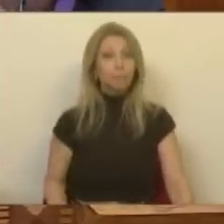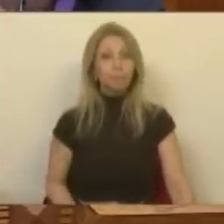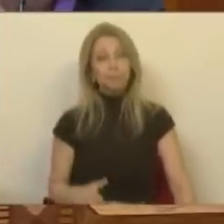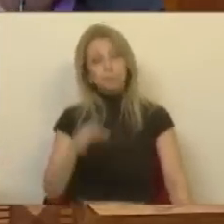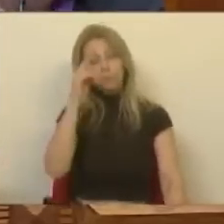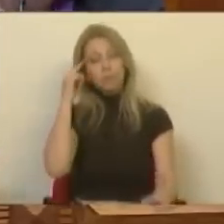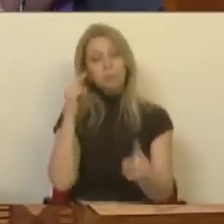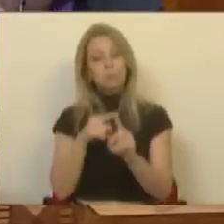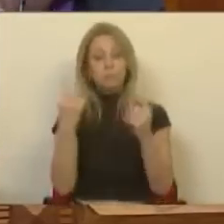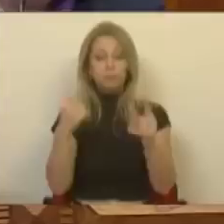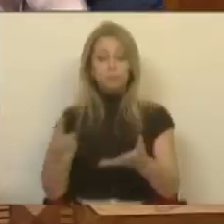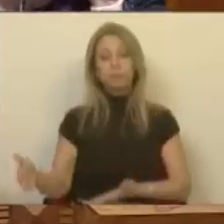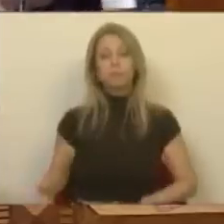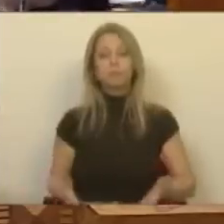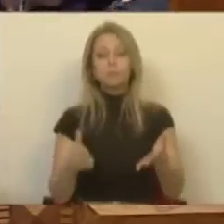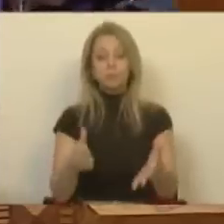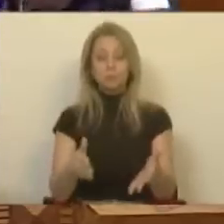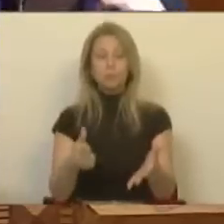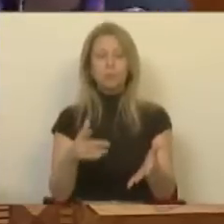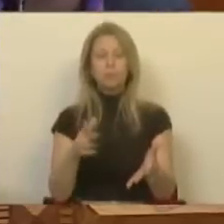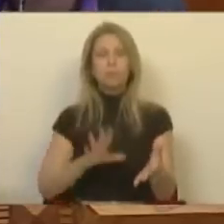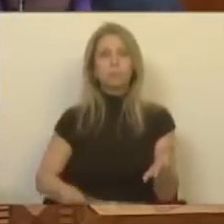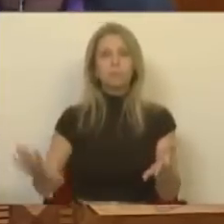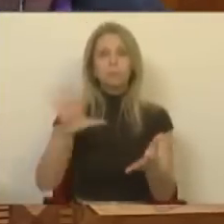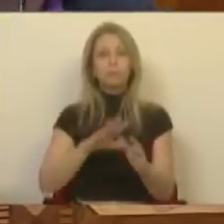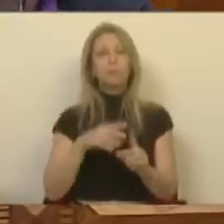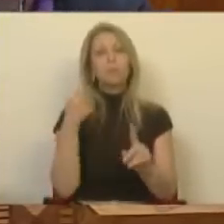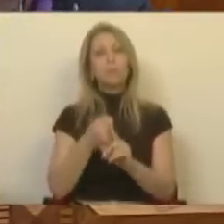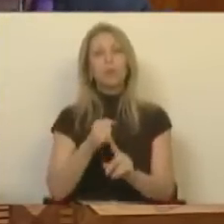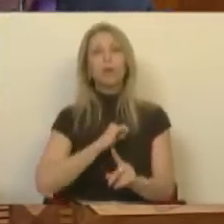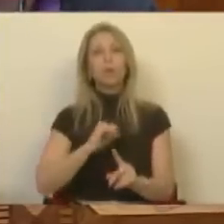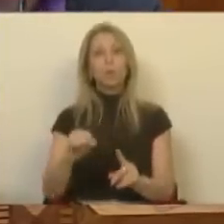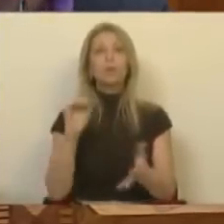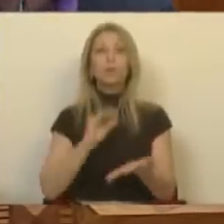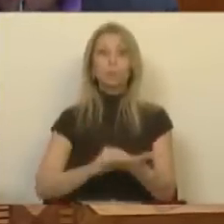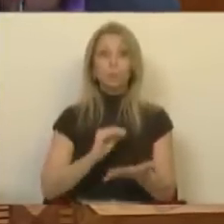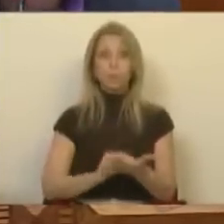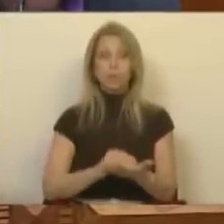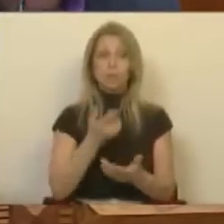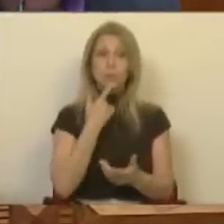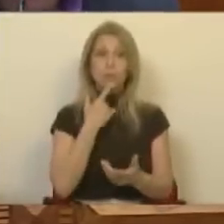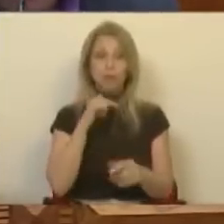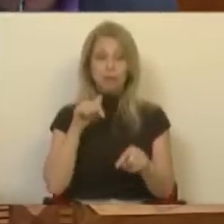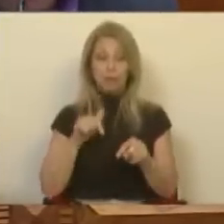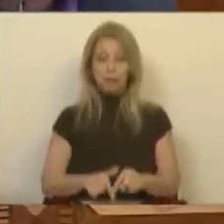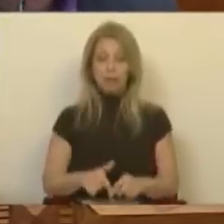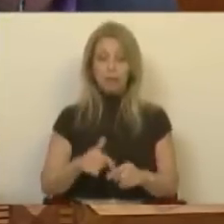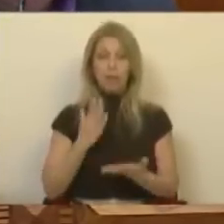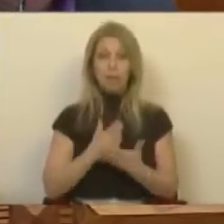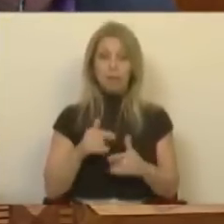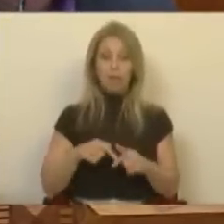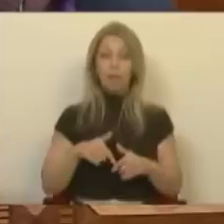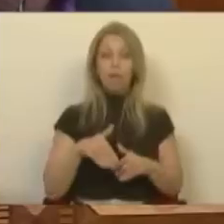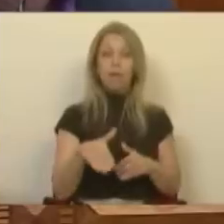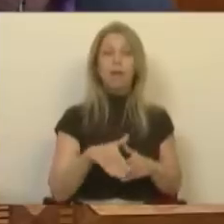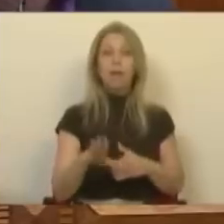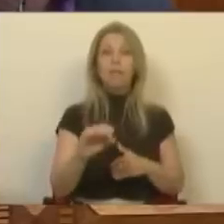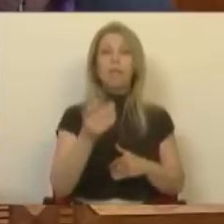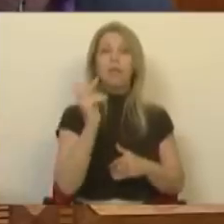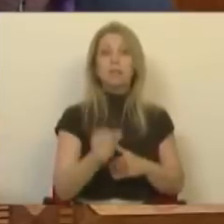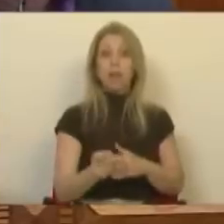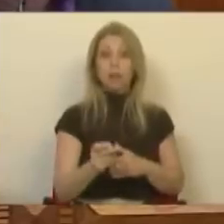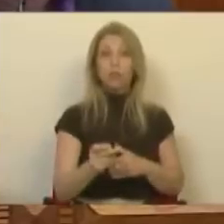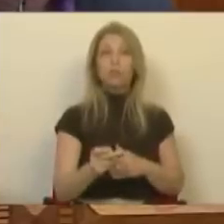temos na estratégia Nacional de luta contra a pobreza é daqui até ao final desta década reduzimos